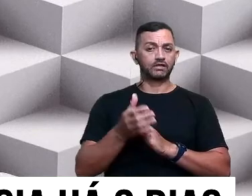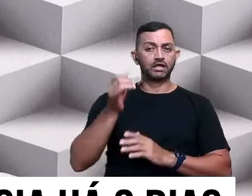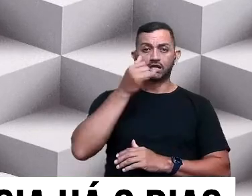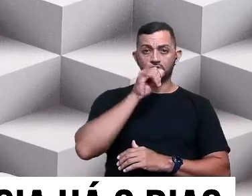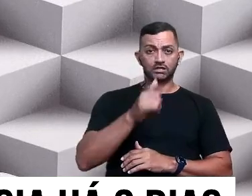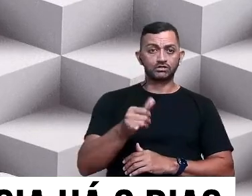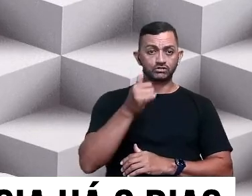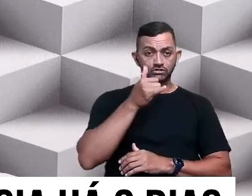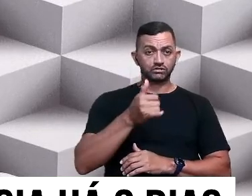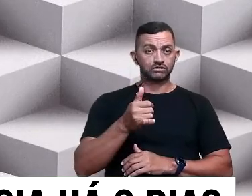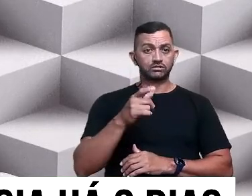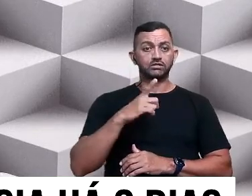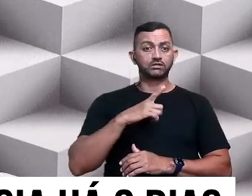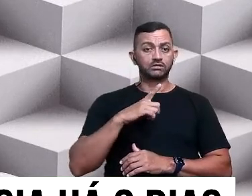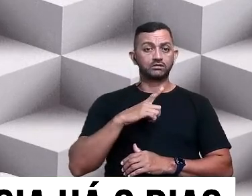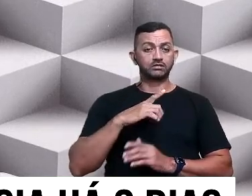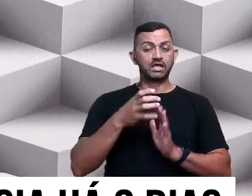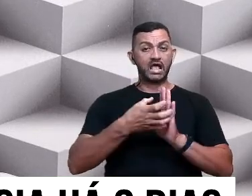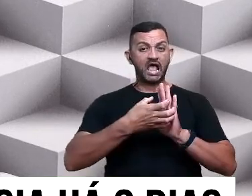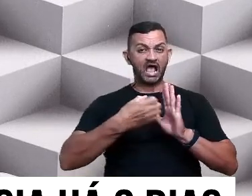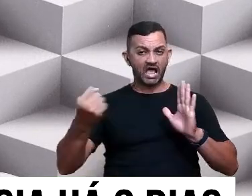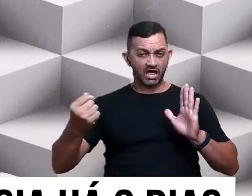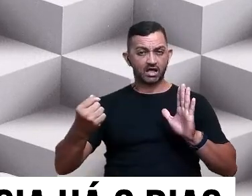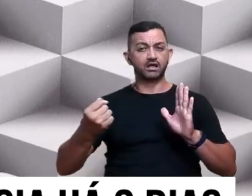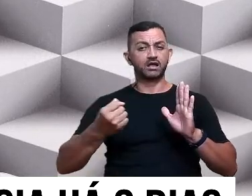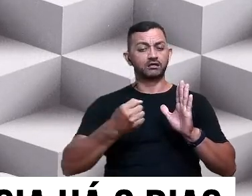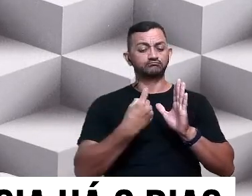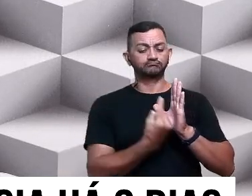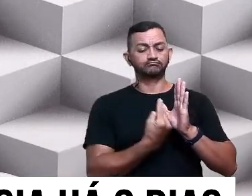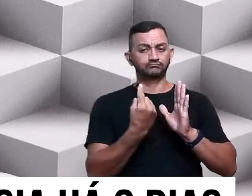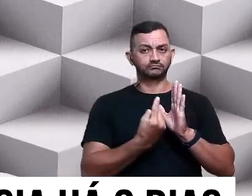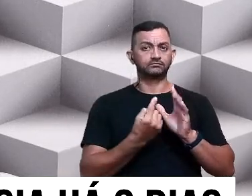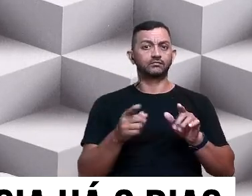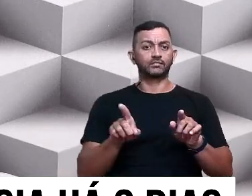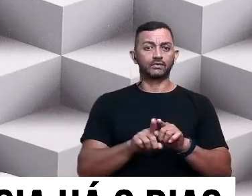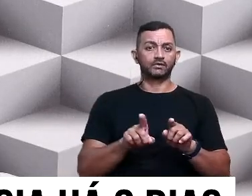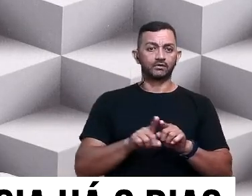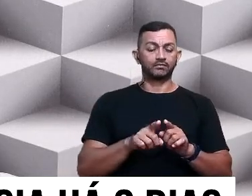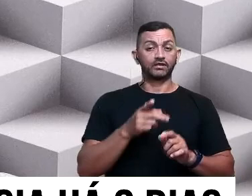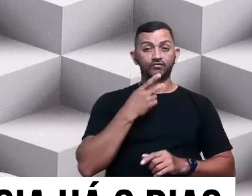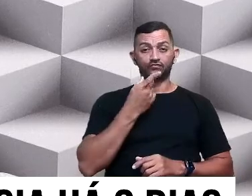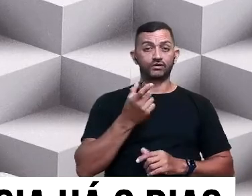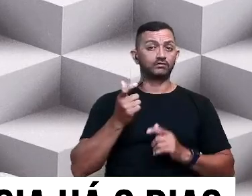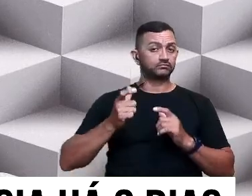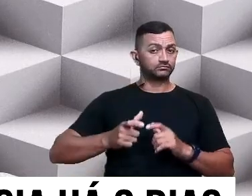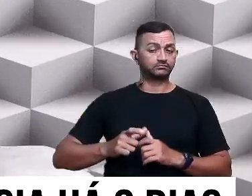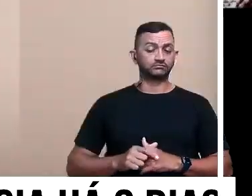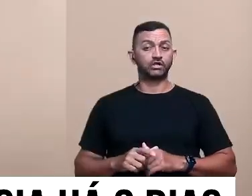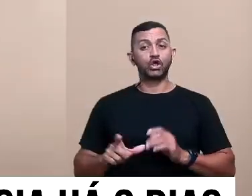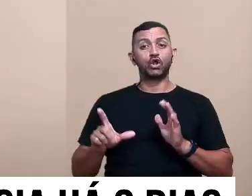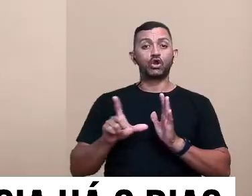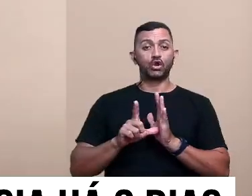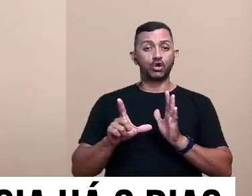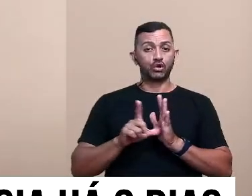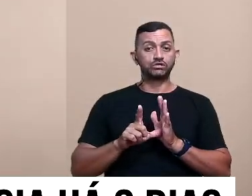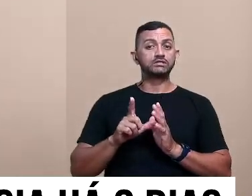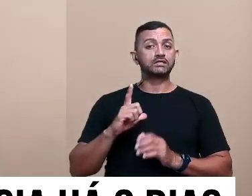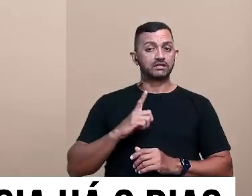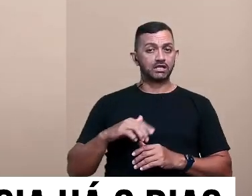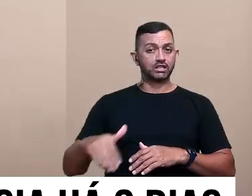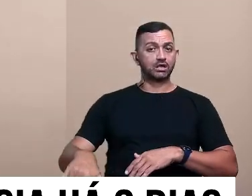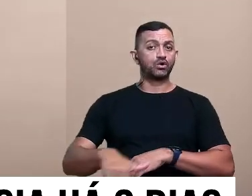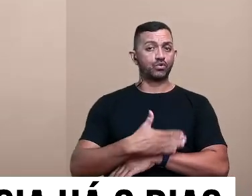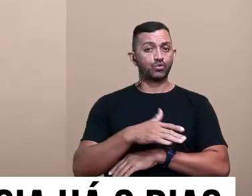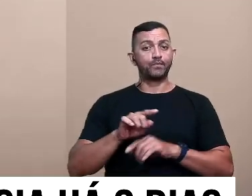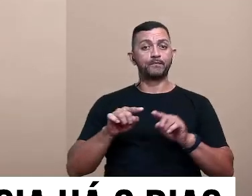fornecimento de energia. O padrão chegou a ser arrancado também de frente da loja. O local que ela fala pra gente é uma loja que